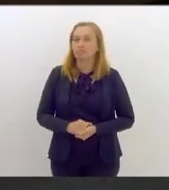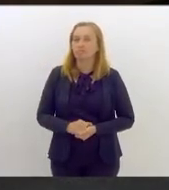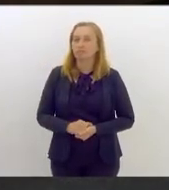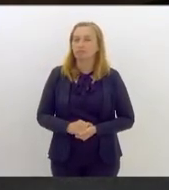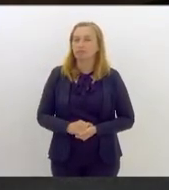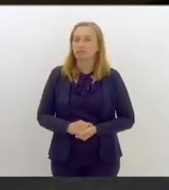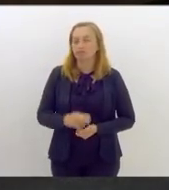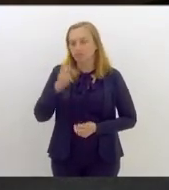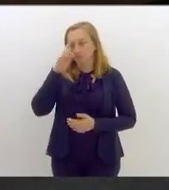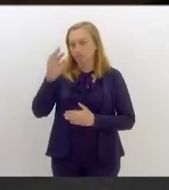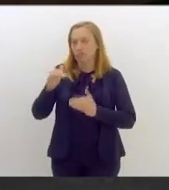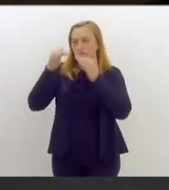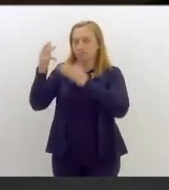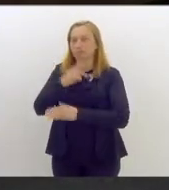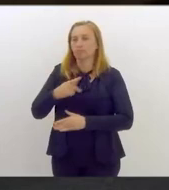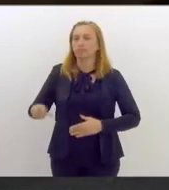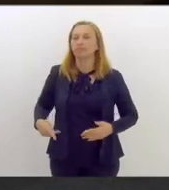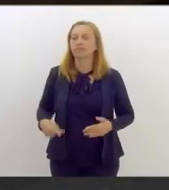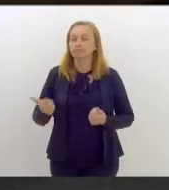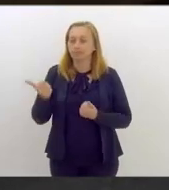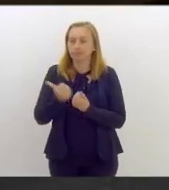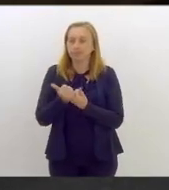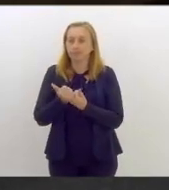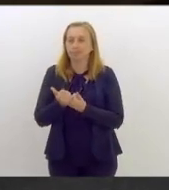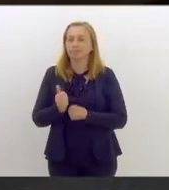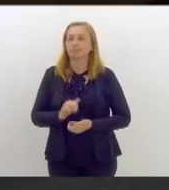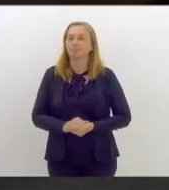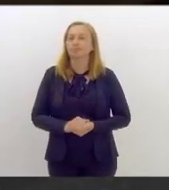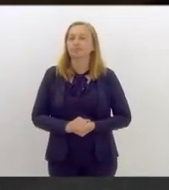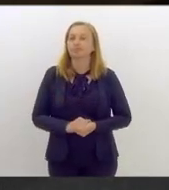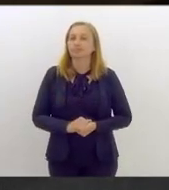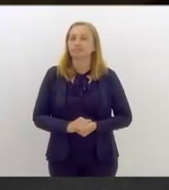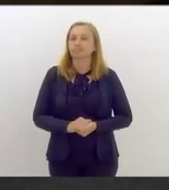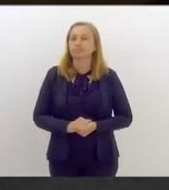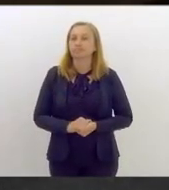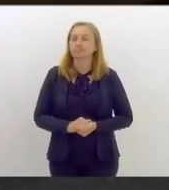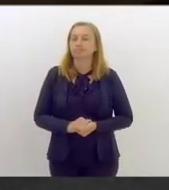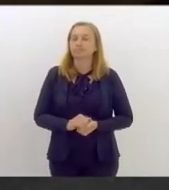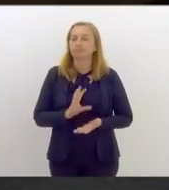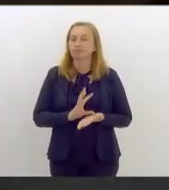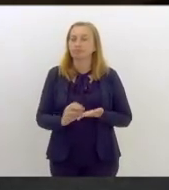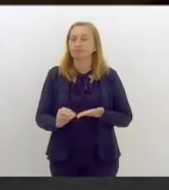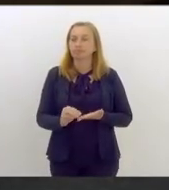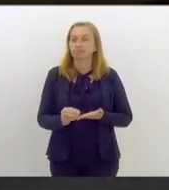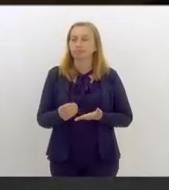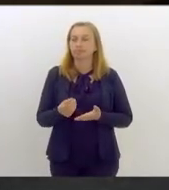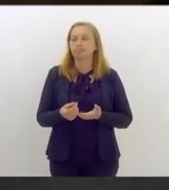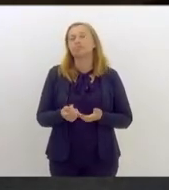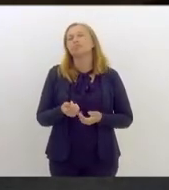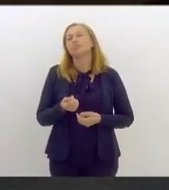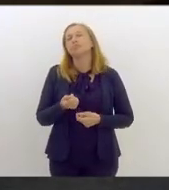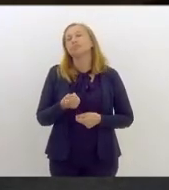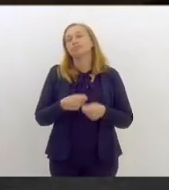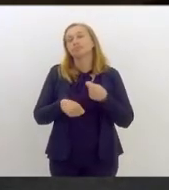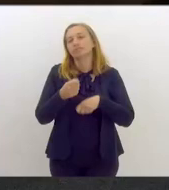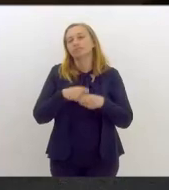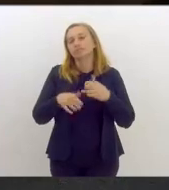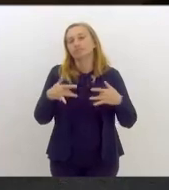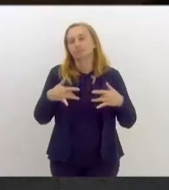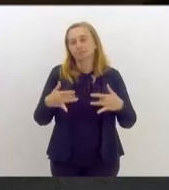agradecendo a Vossa Excelência pelo apoio à pauta da economia solidária aqui na